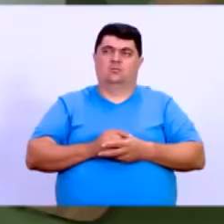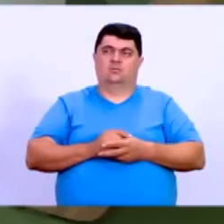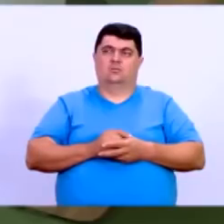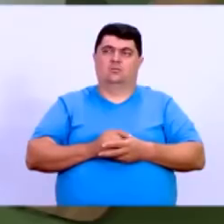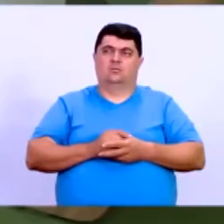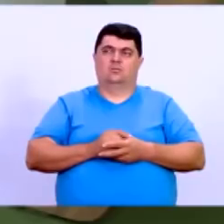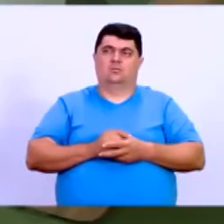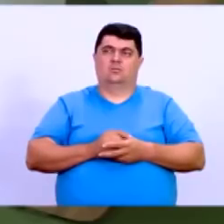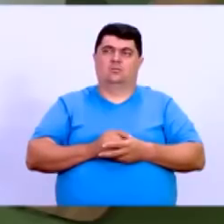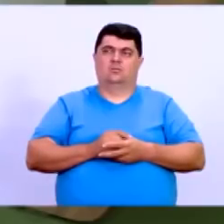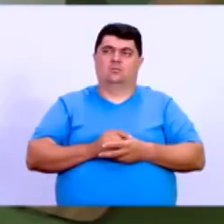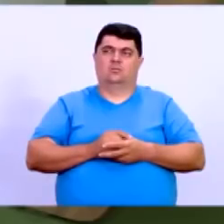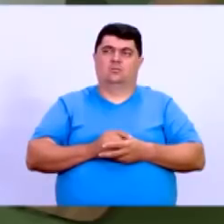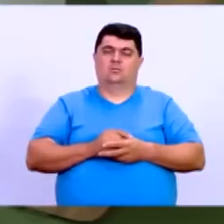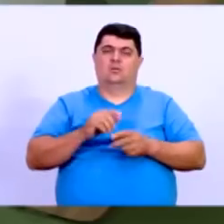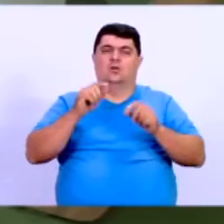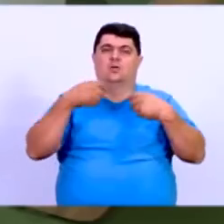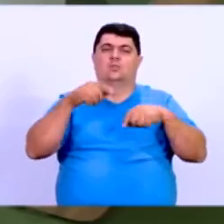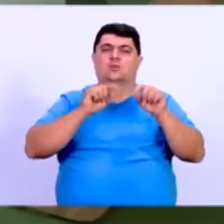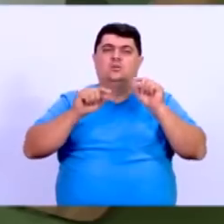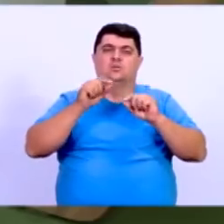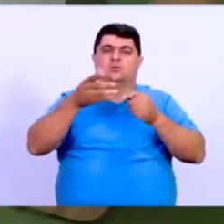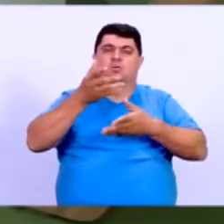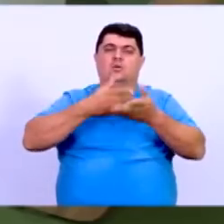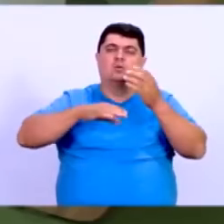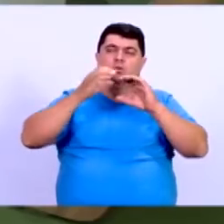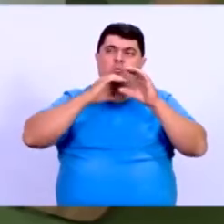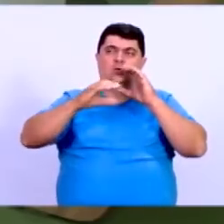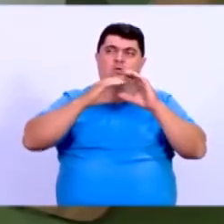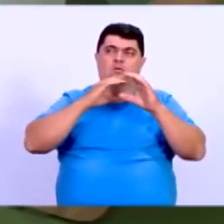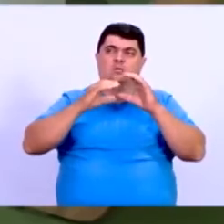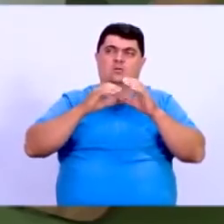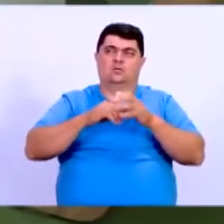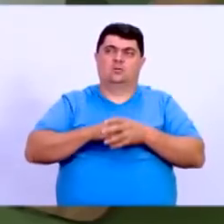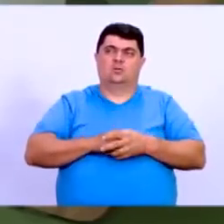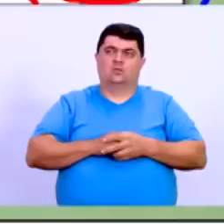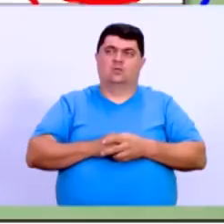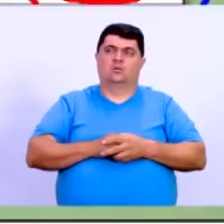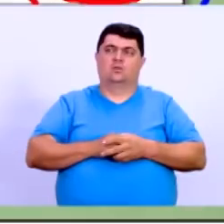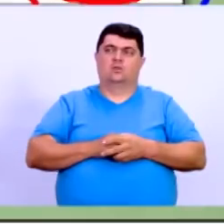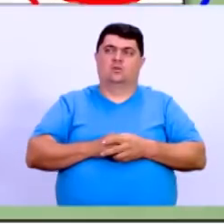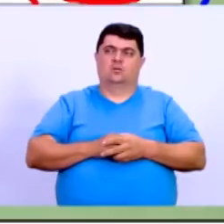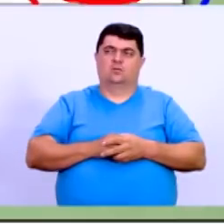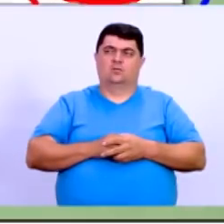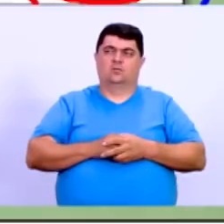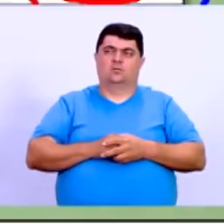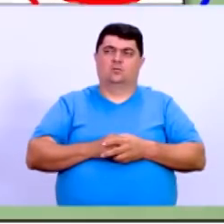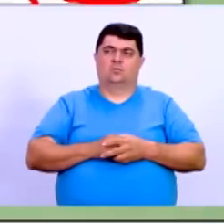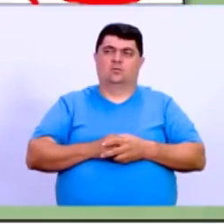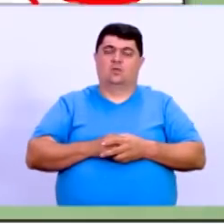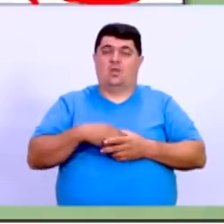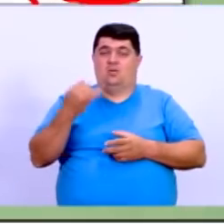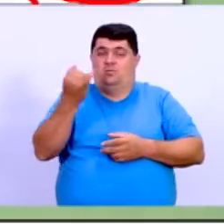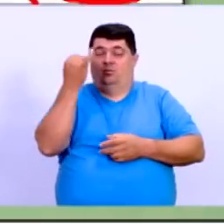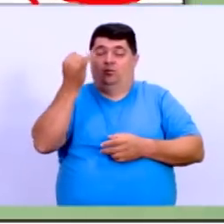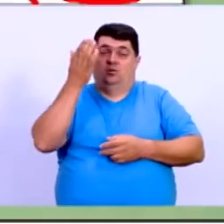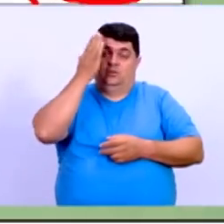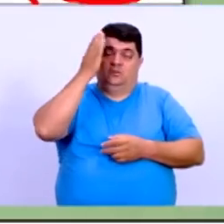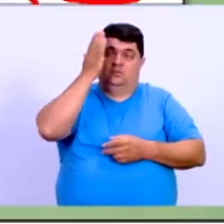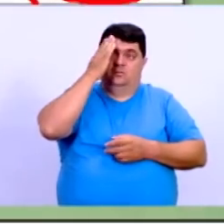Você precisa do que para poder realizar uma comunicação? Olha aí, nós escrevemos aqui, galera, olha só. Isso aqui é